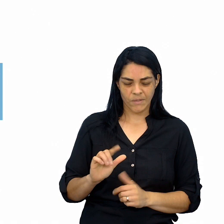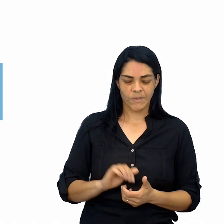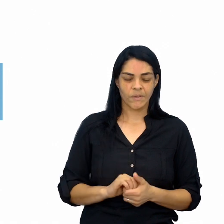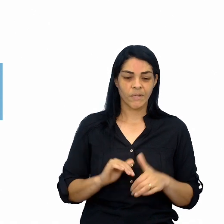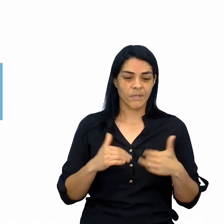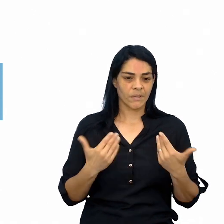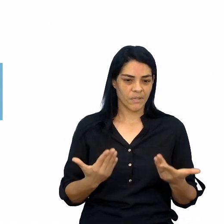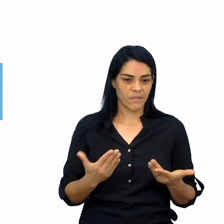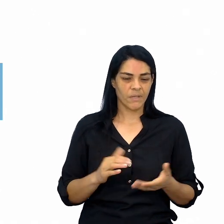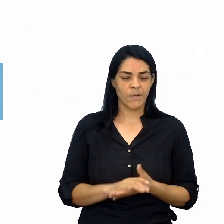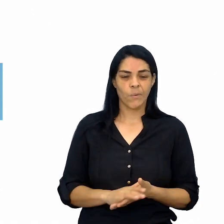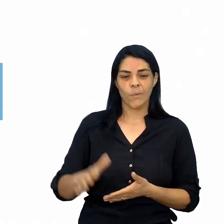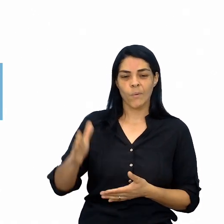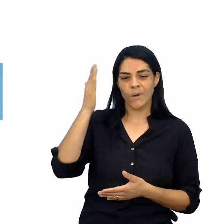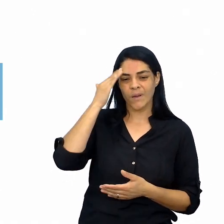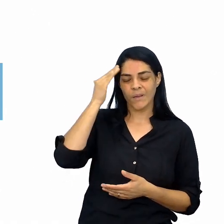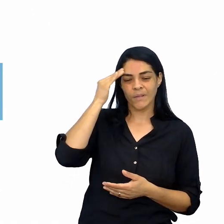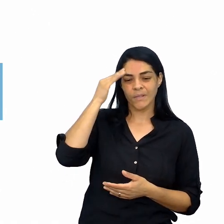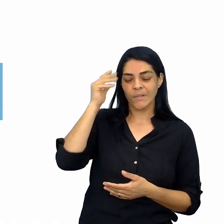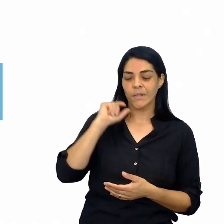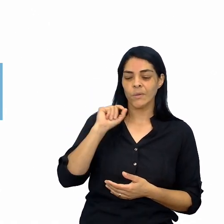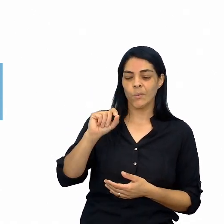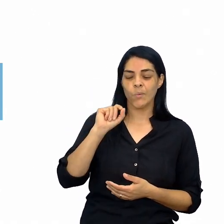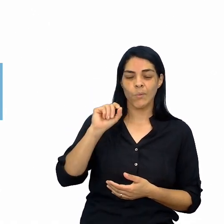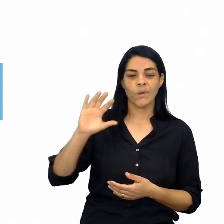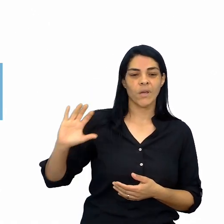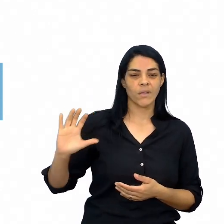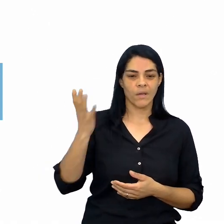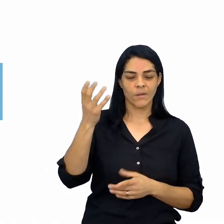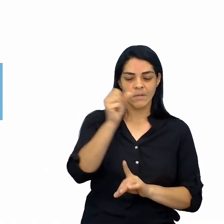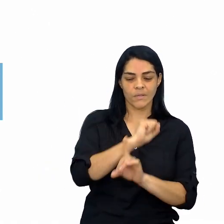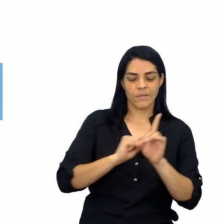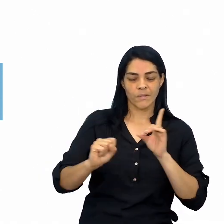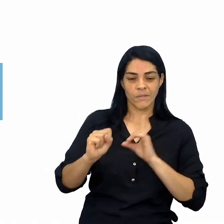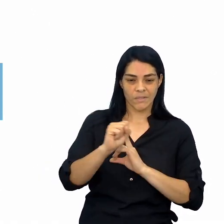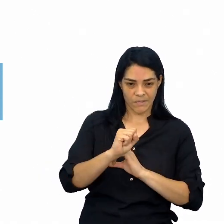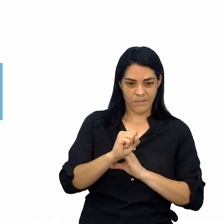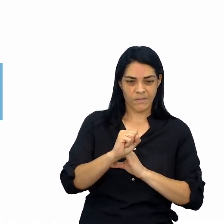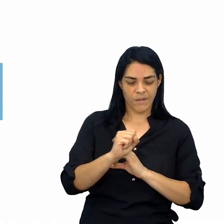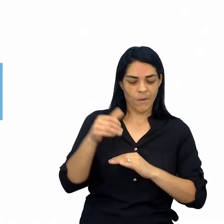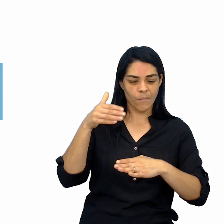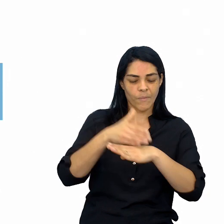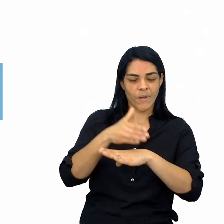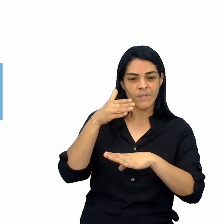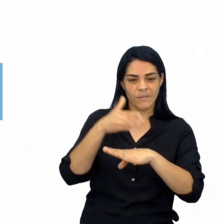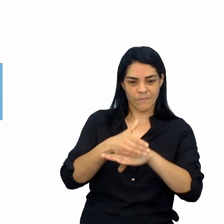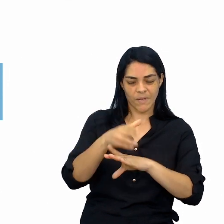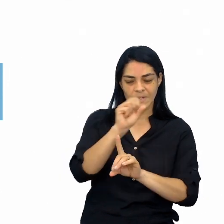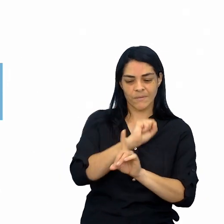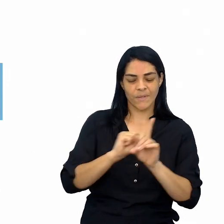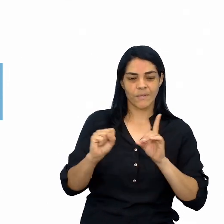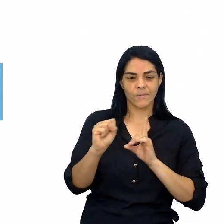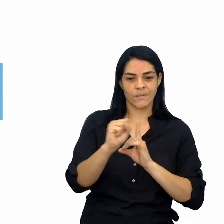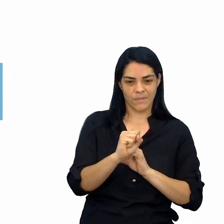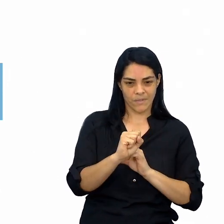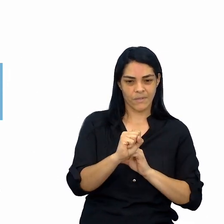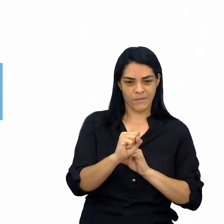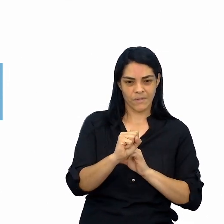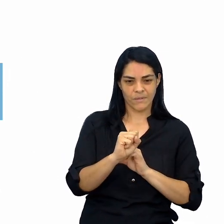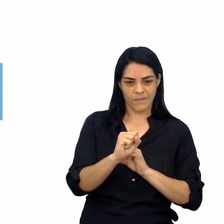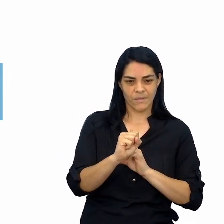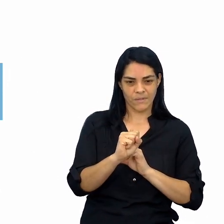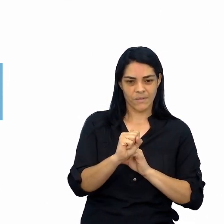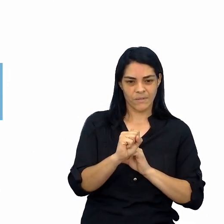lado, compreender o que está acontecendo na sociedade, participar da sociedade,